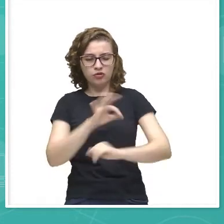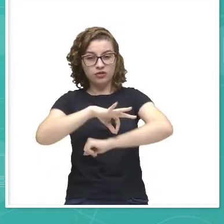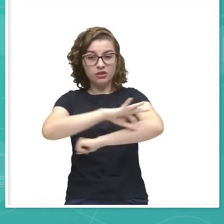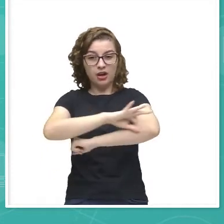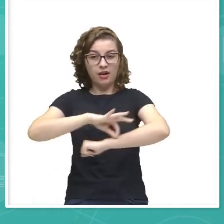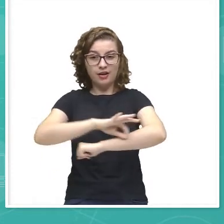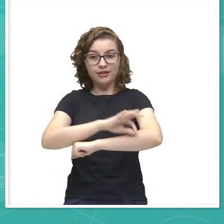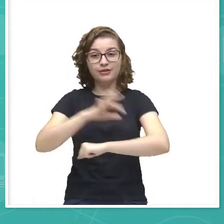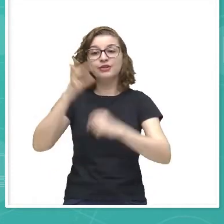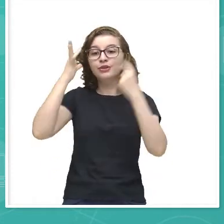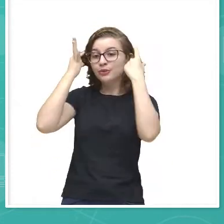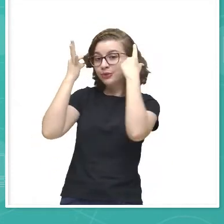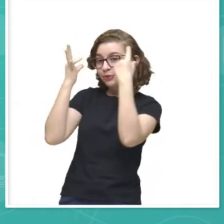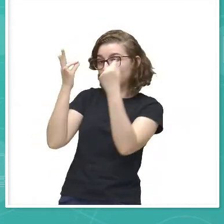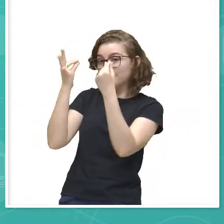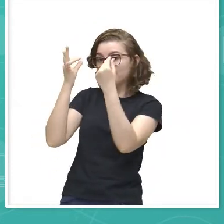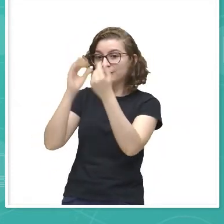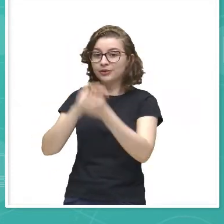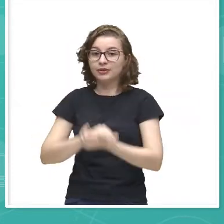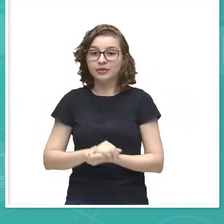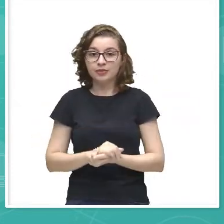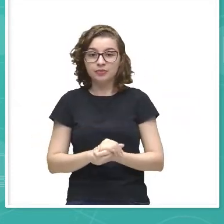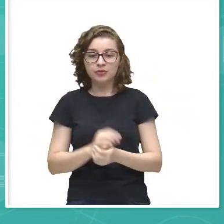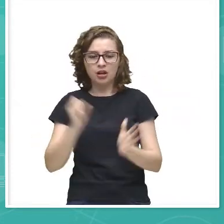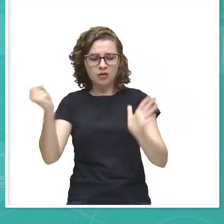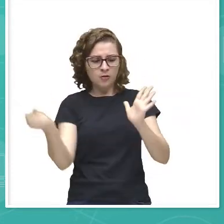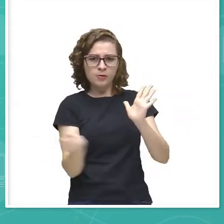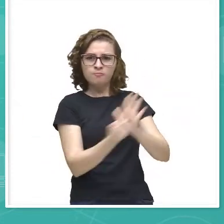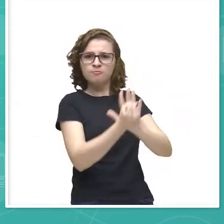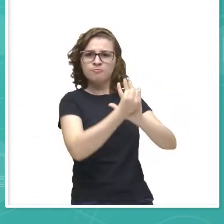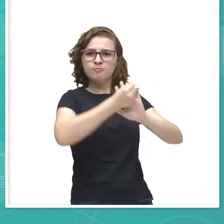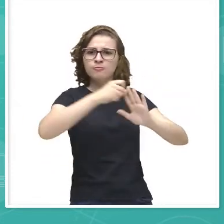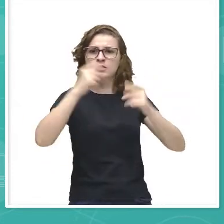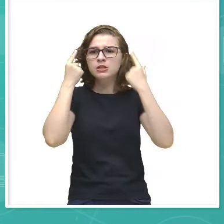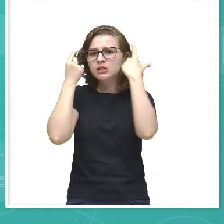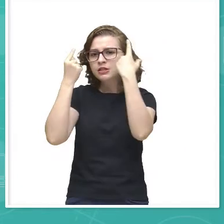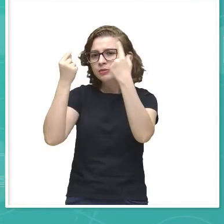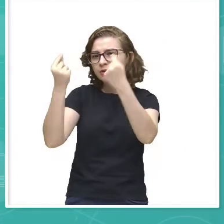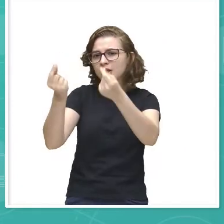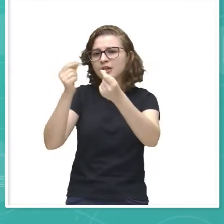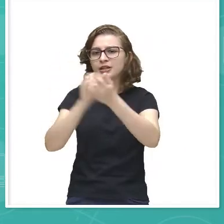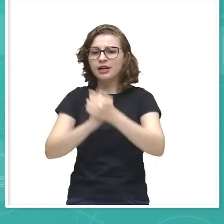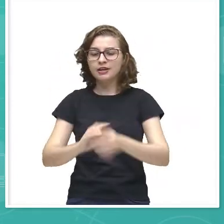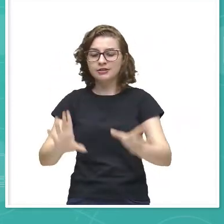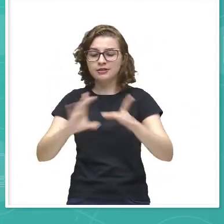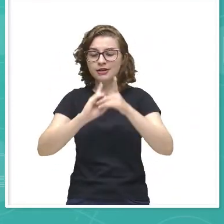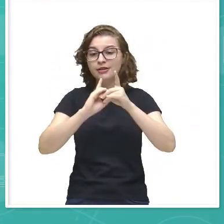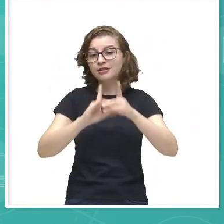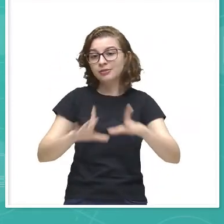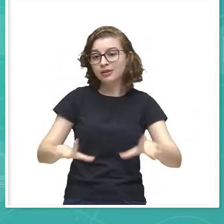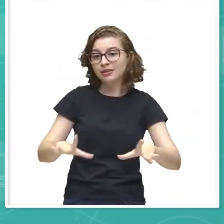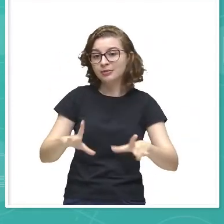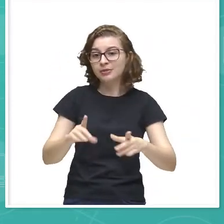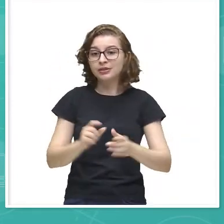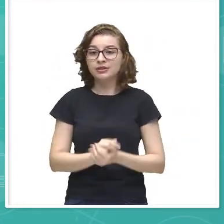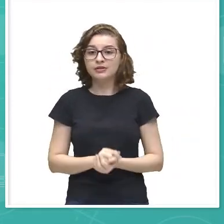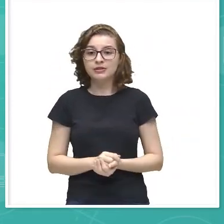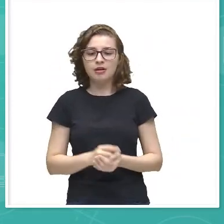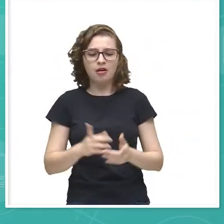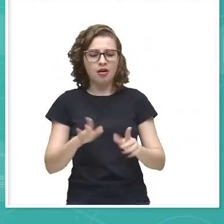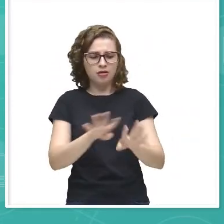da arquitetura grega. É um símbolo duradouro da Grécia e da democracia. E ele é visto como um dos maiores